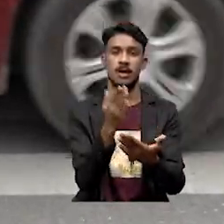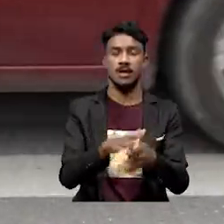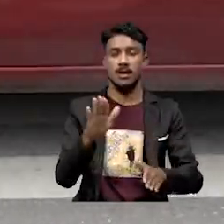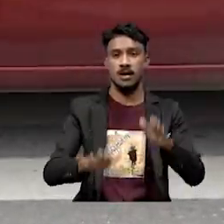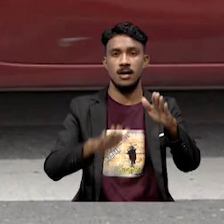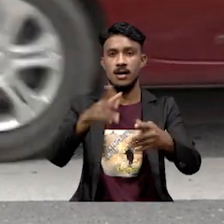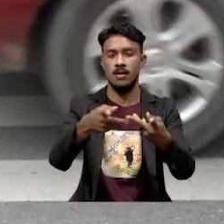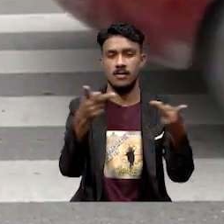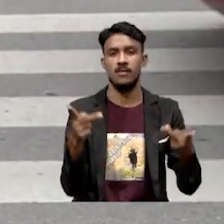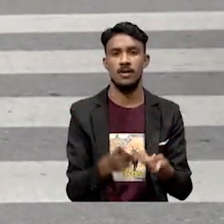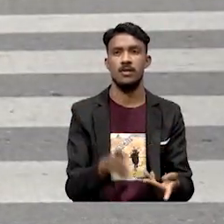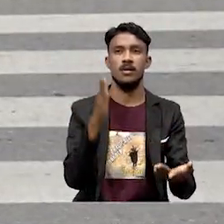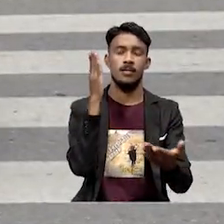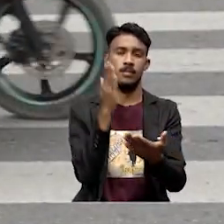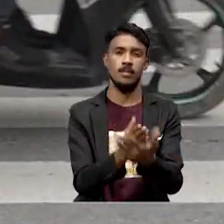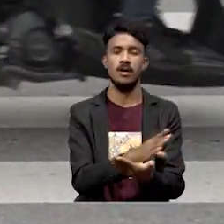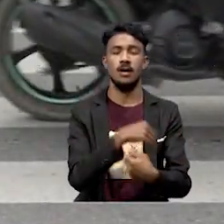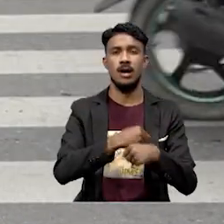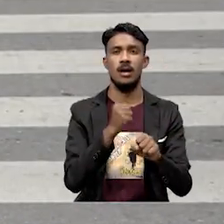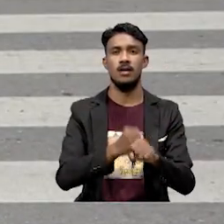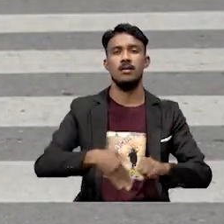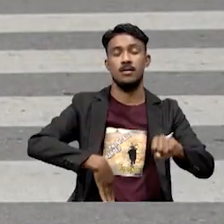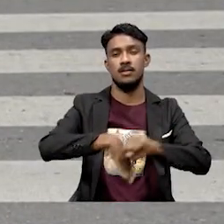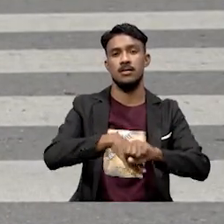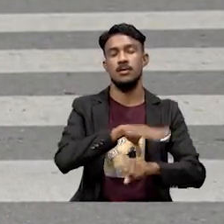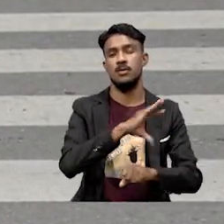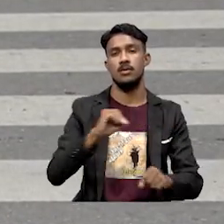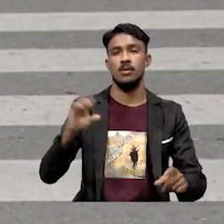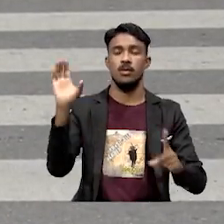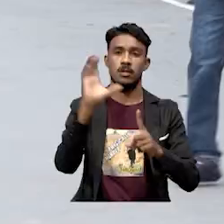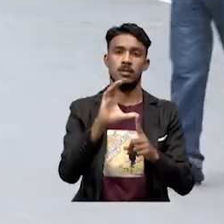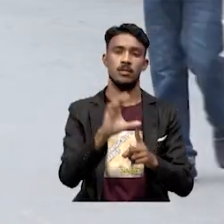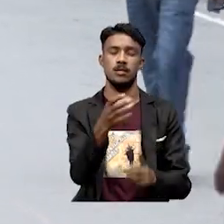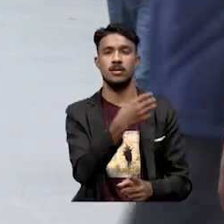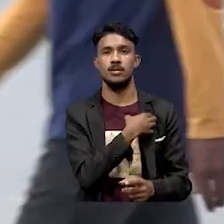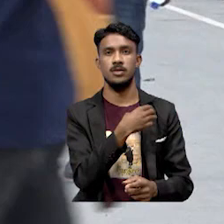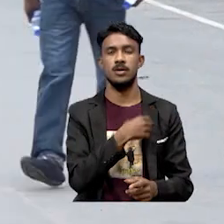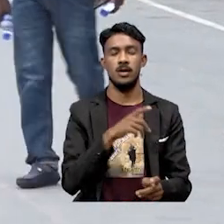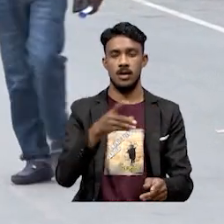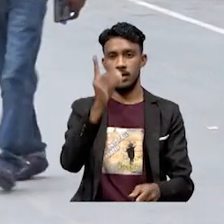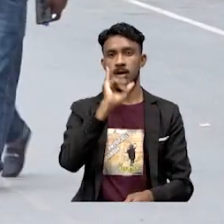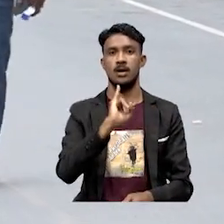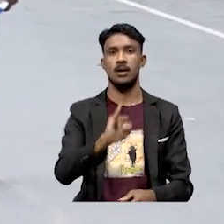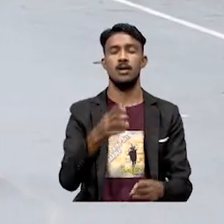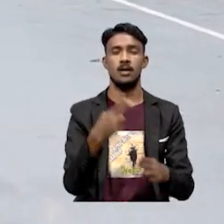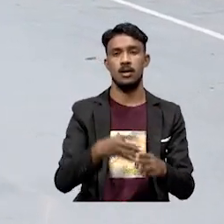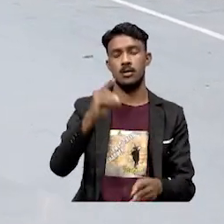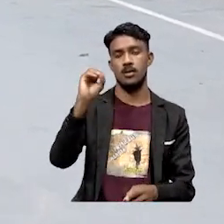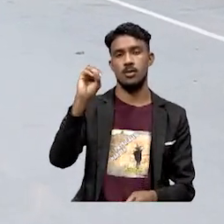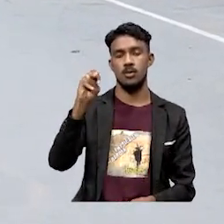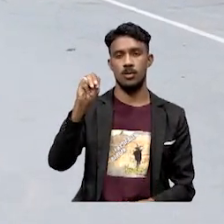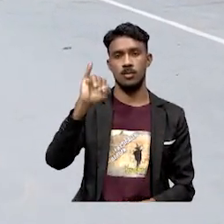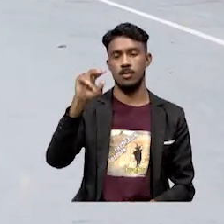selu para okupa estrada no ne hodi kria engrafamento. No comandante transito dili inspetor Domingo Sarmento considera critica